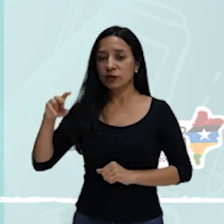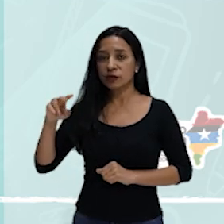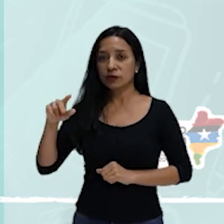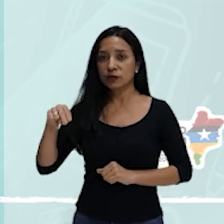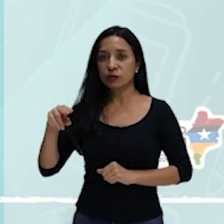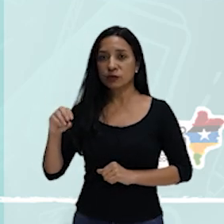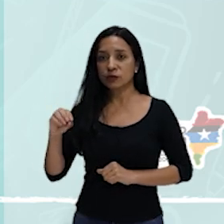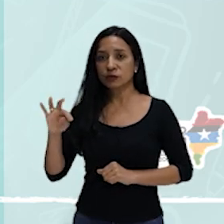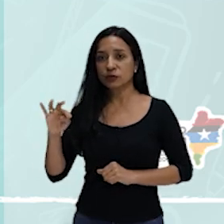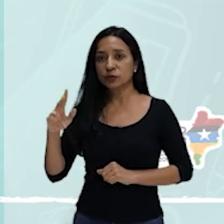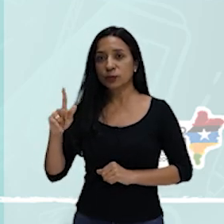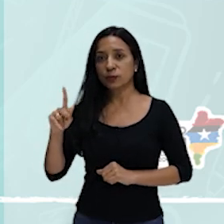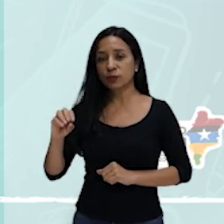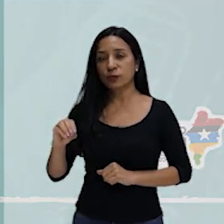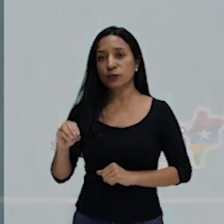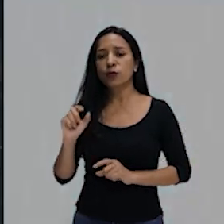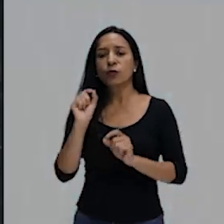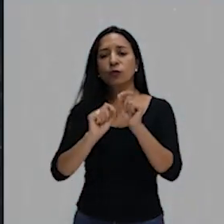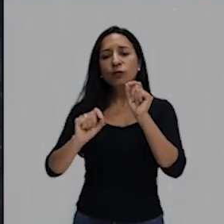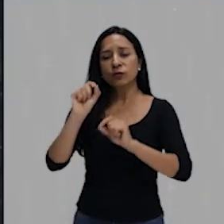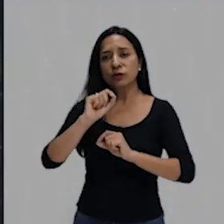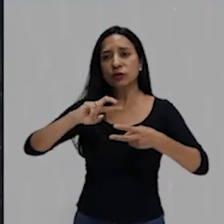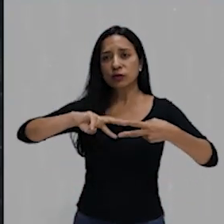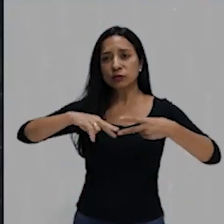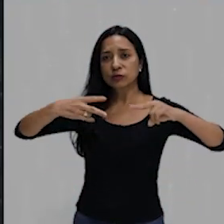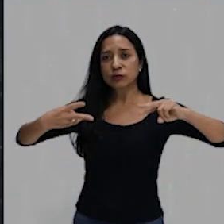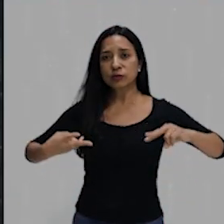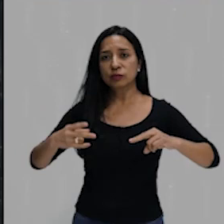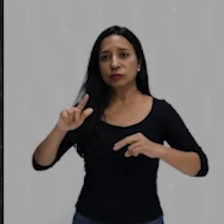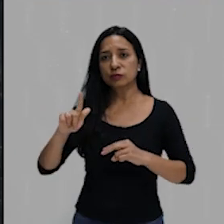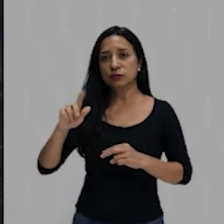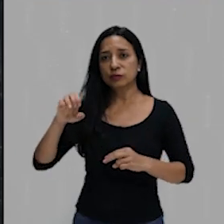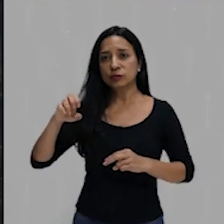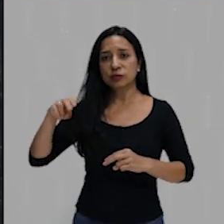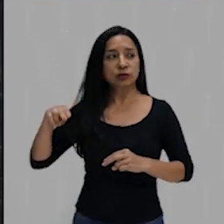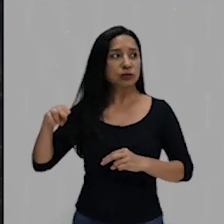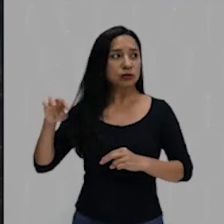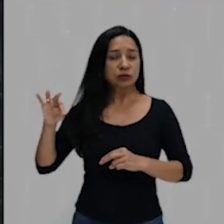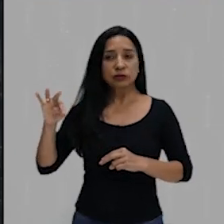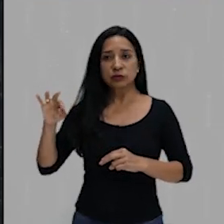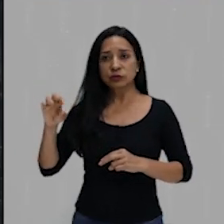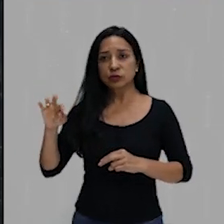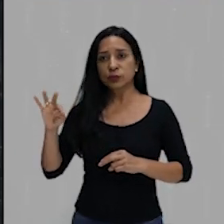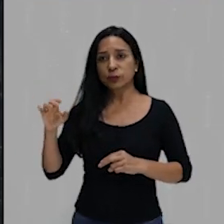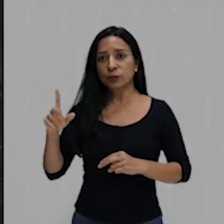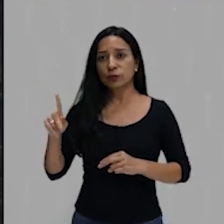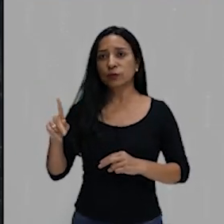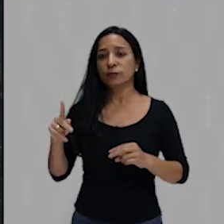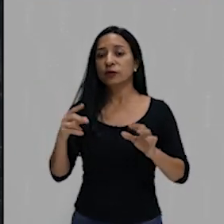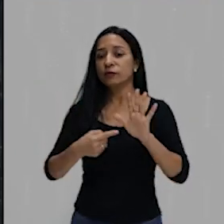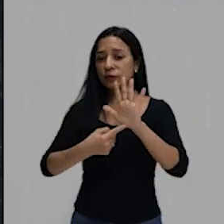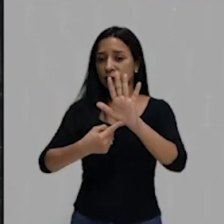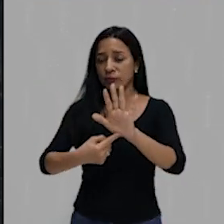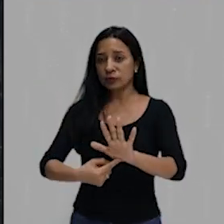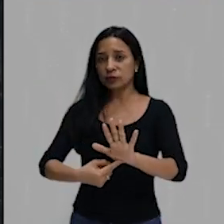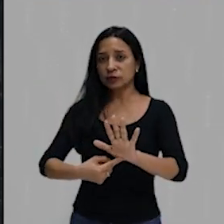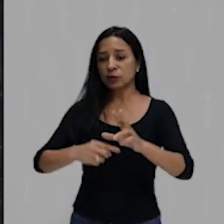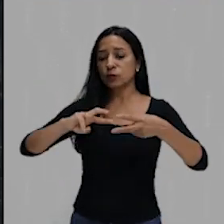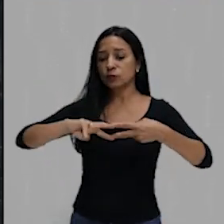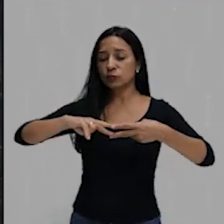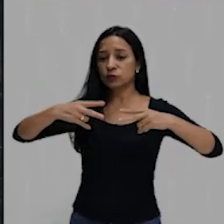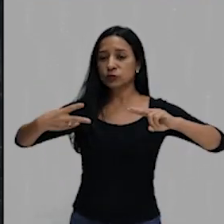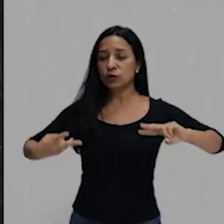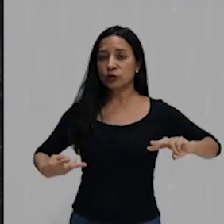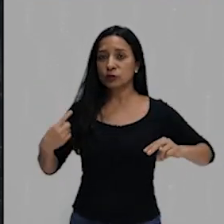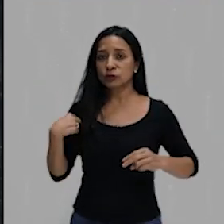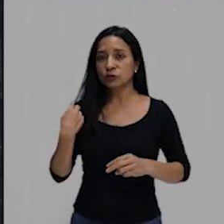o fenótipo? Eu vou relembrar vocês. O genótipo são as representações dos nossos genes, né? São